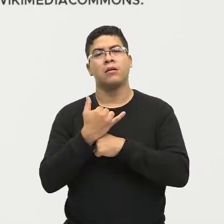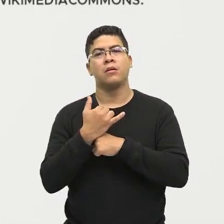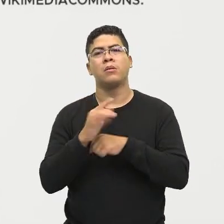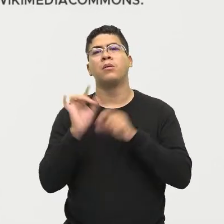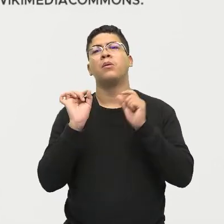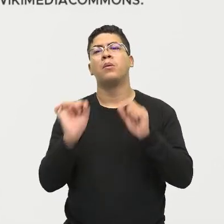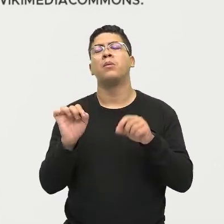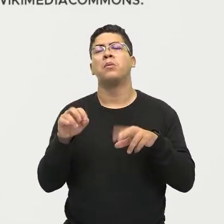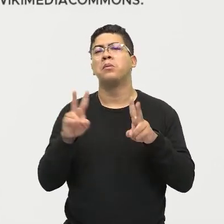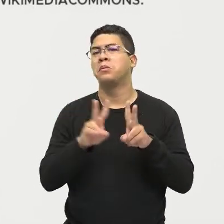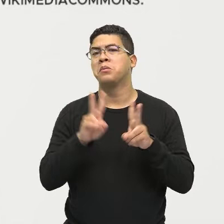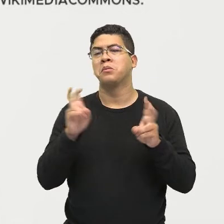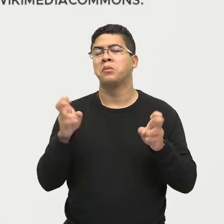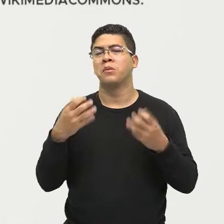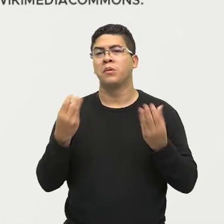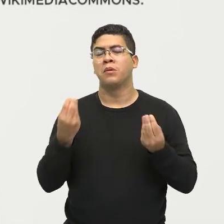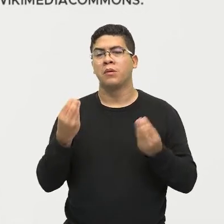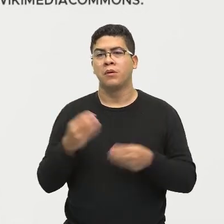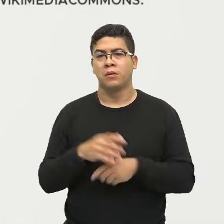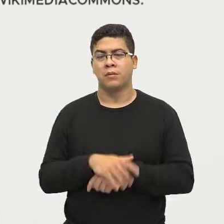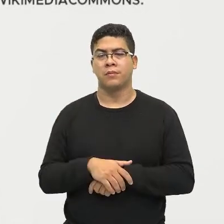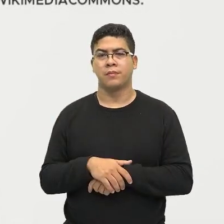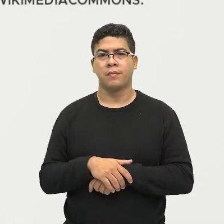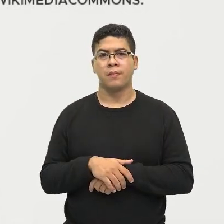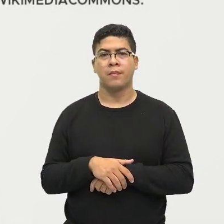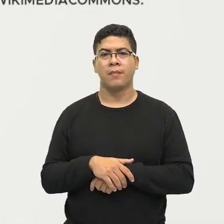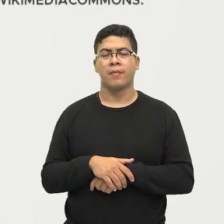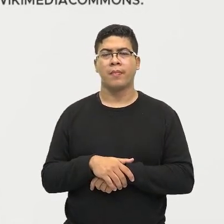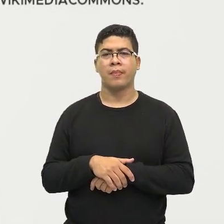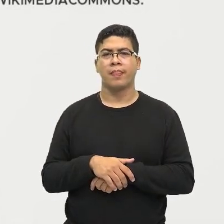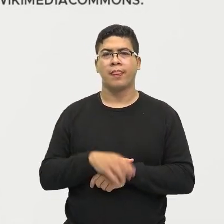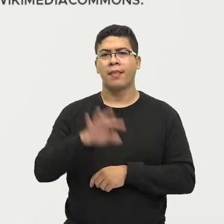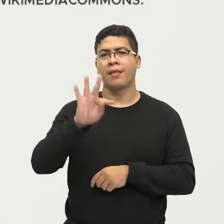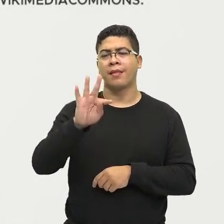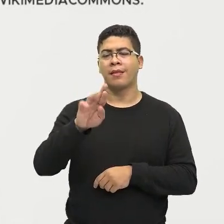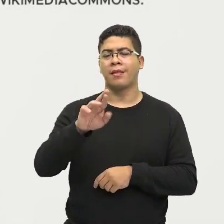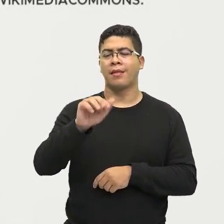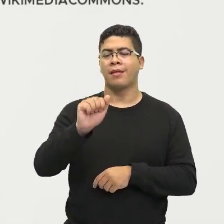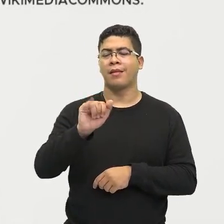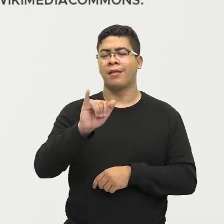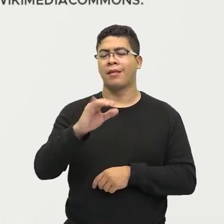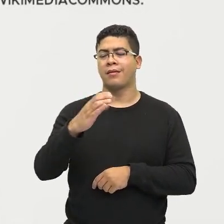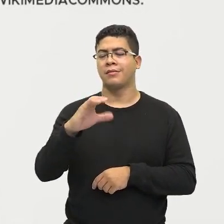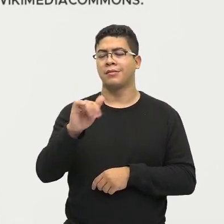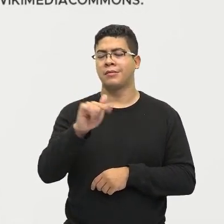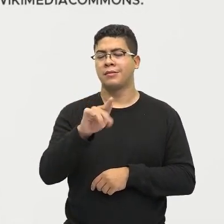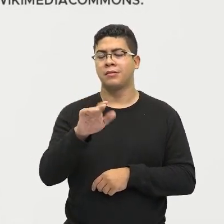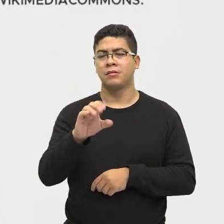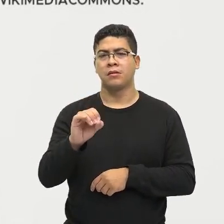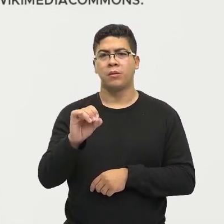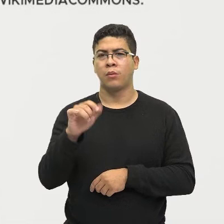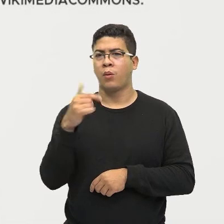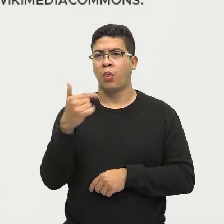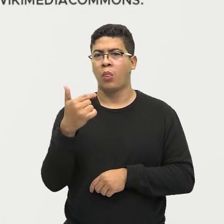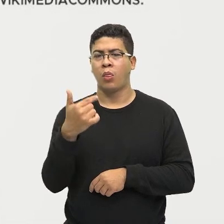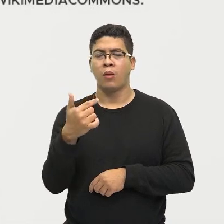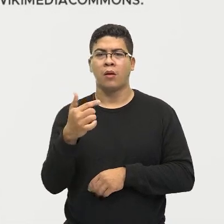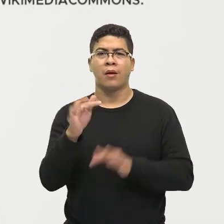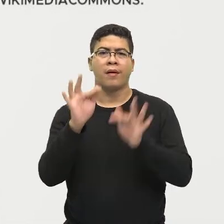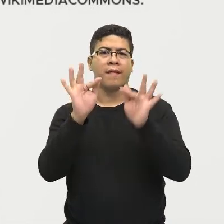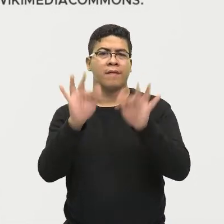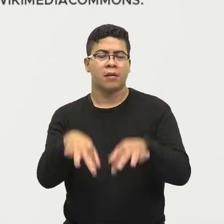quis dizer com isto? Que a vida é traição, que não tem finalidade, porque